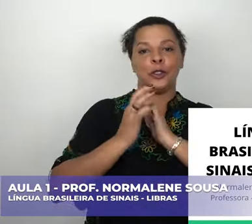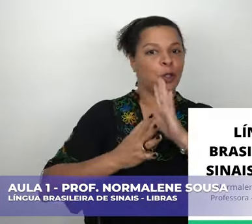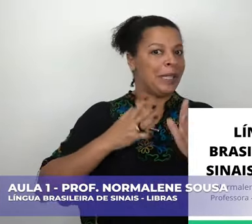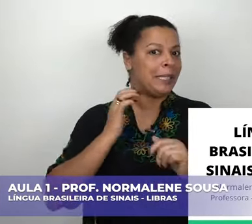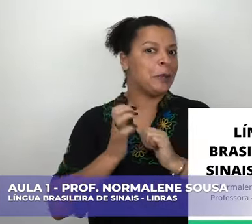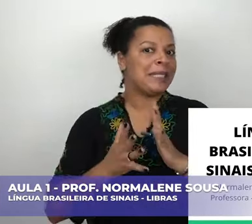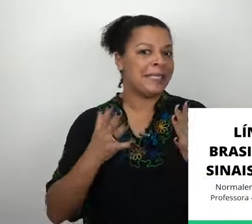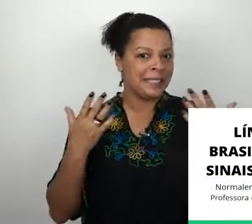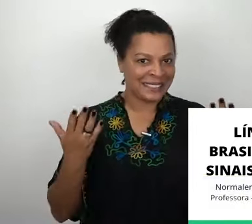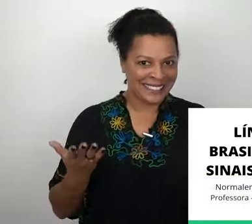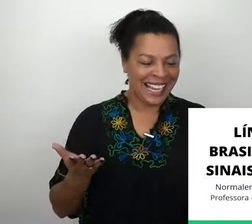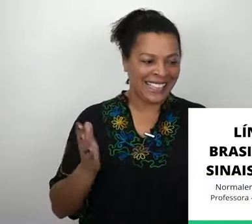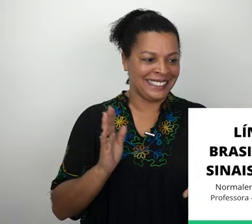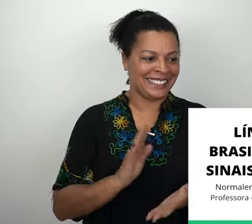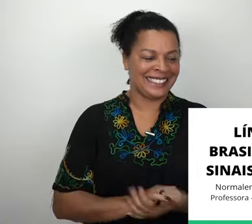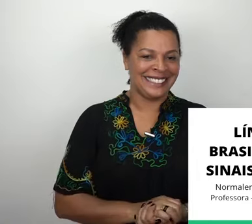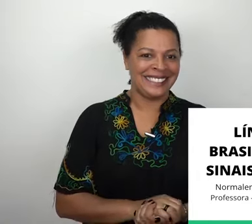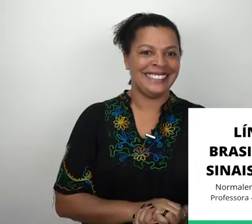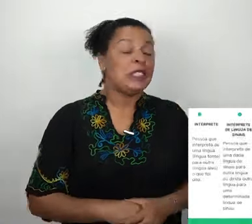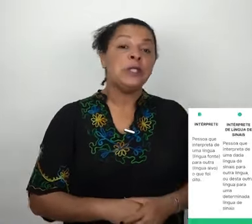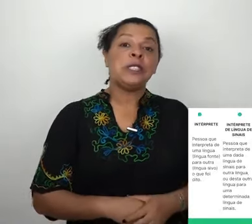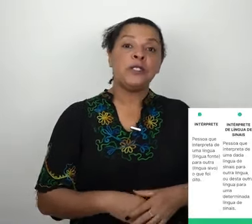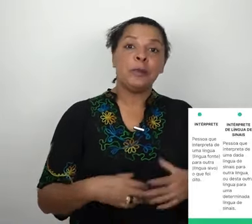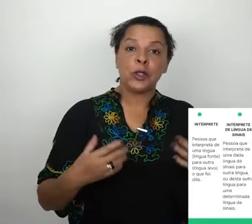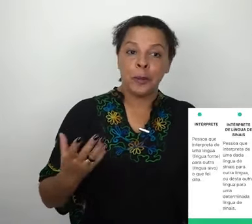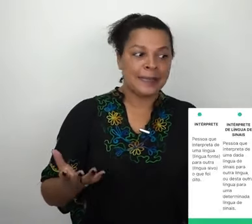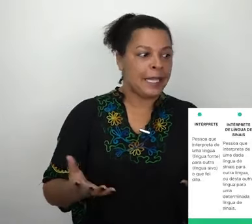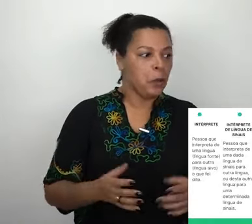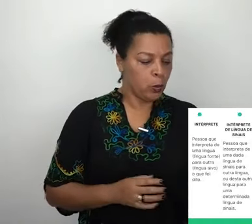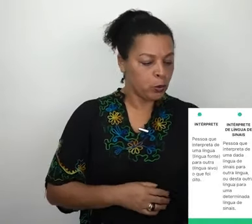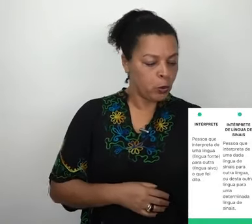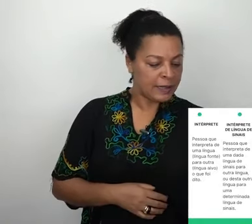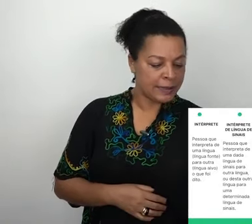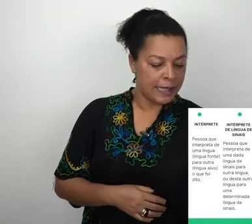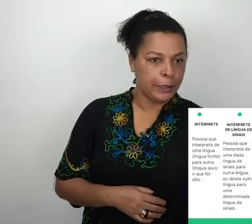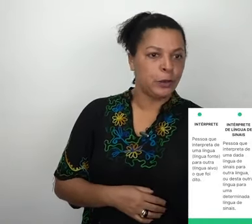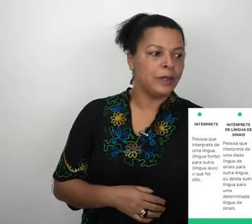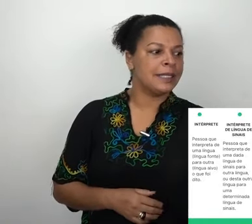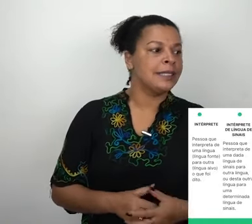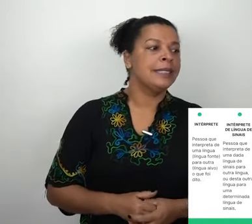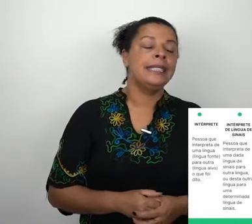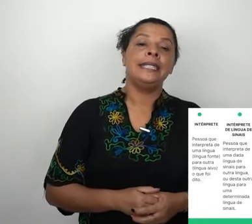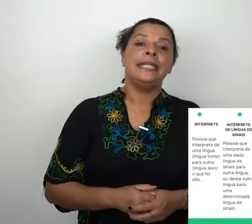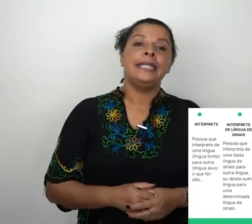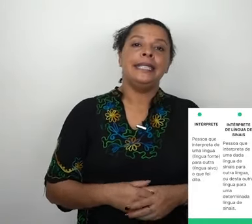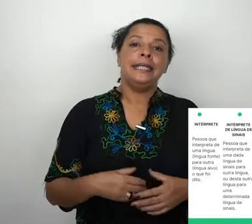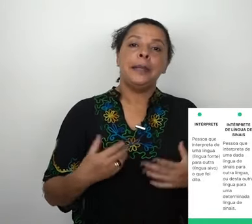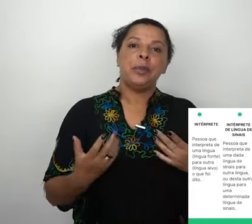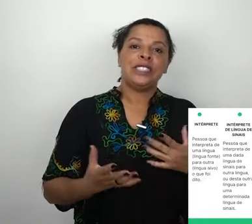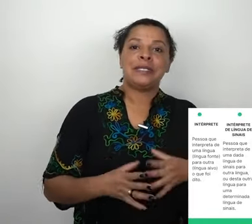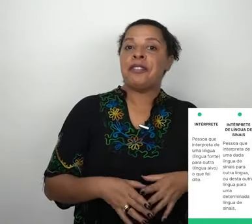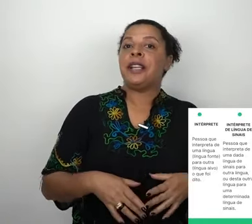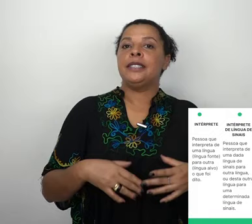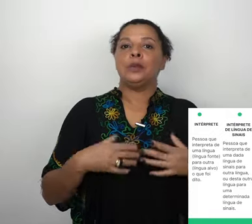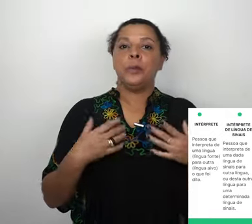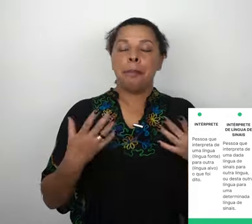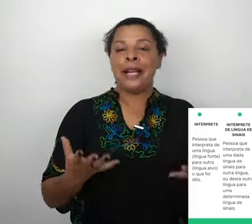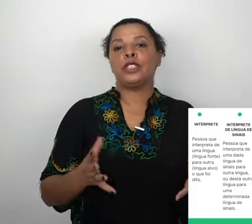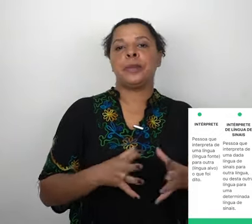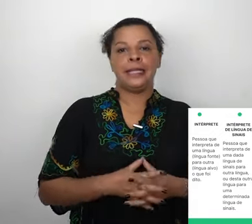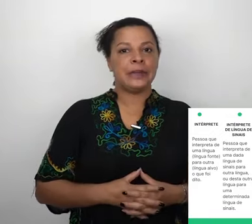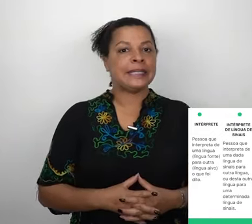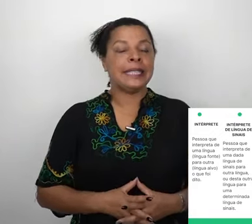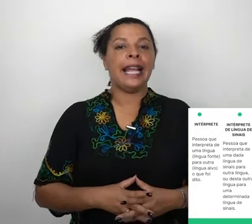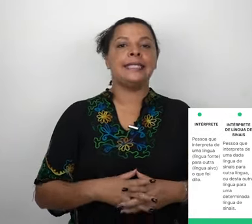Hoje nós estamos estudando sobre a língua brasileira de sinais. Nós vamos começar com alguns conceitos e depois a gente vai estar